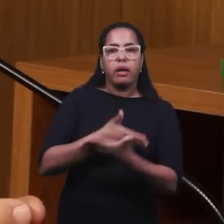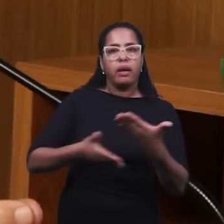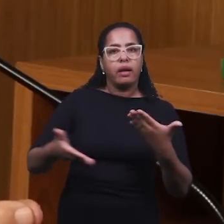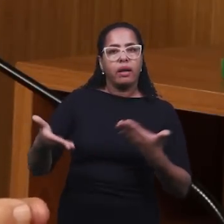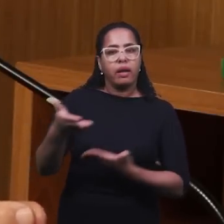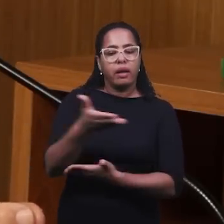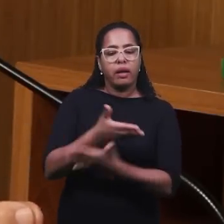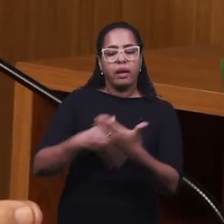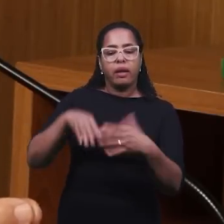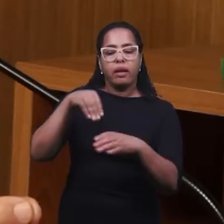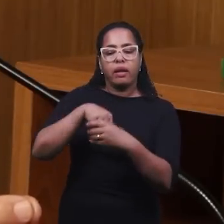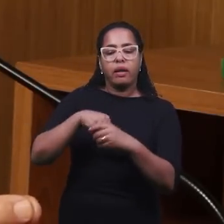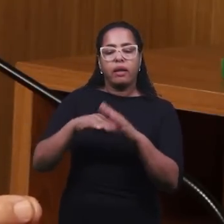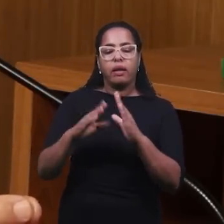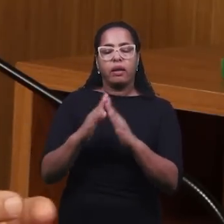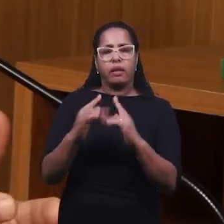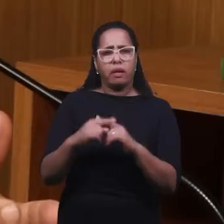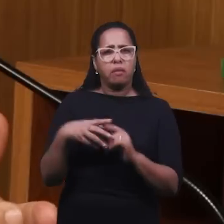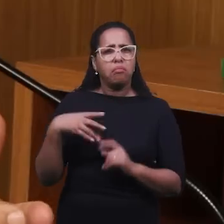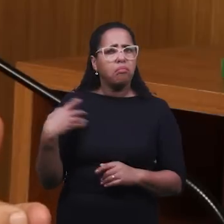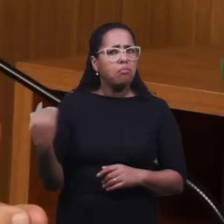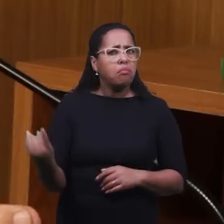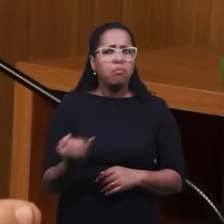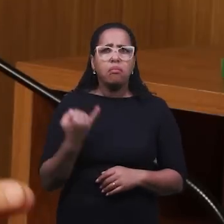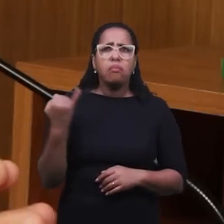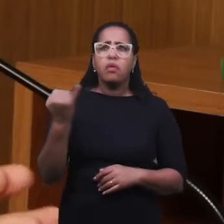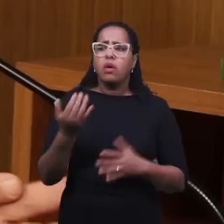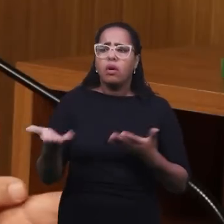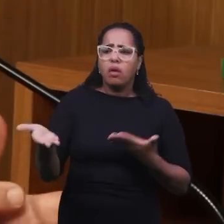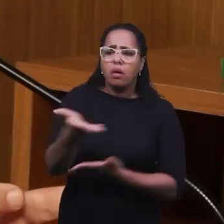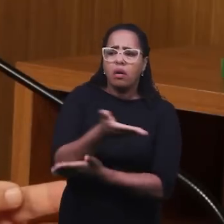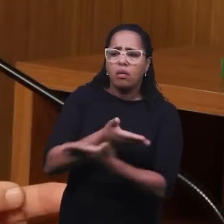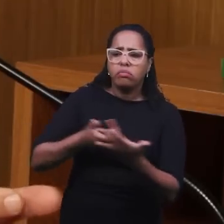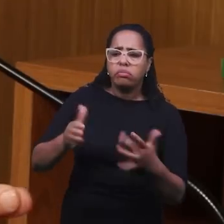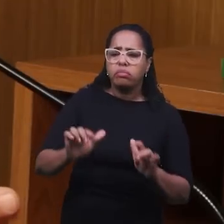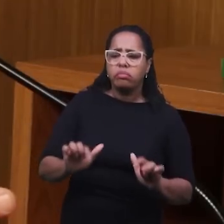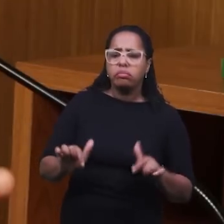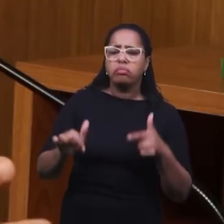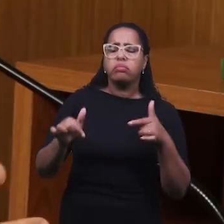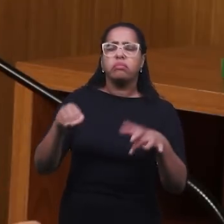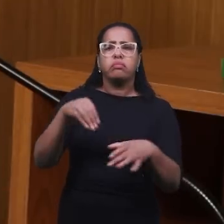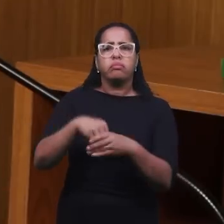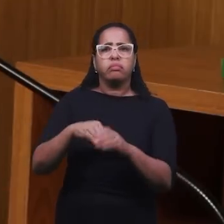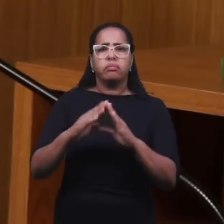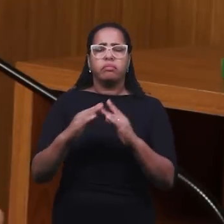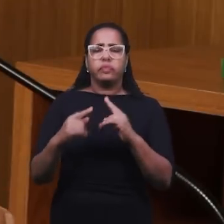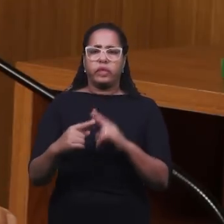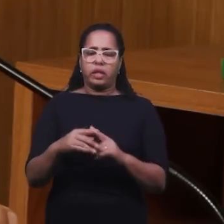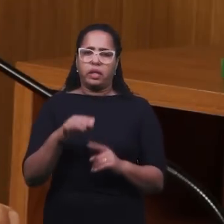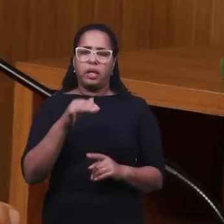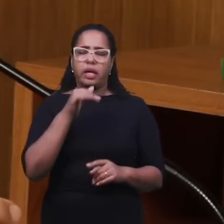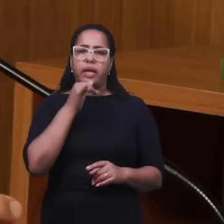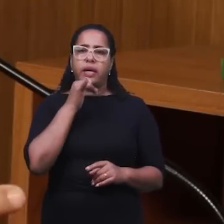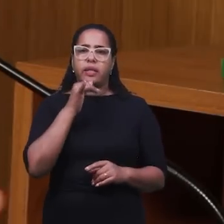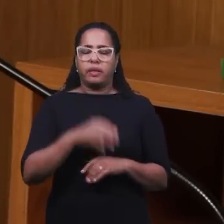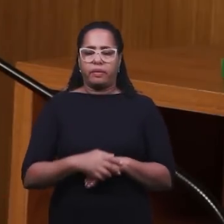ele é levantado, a forma dele e tal, aí tem